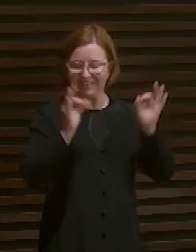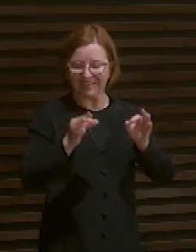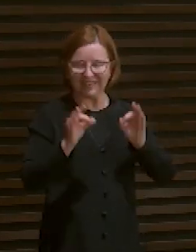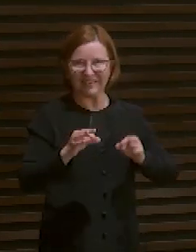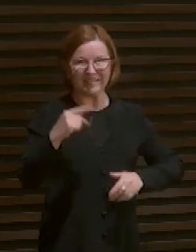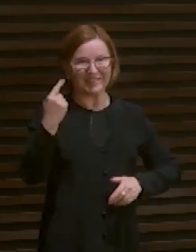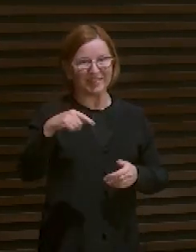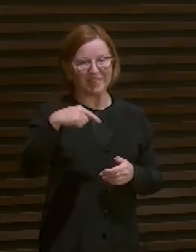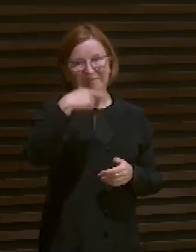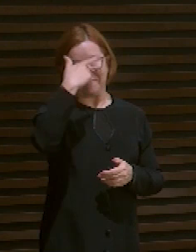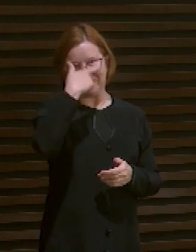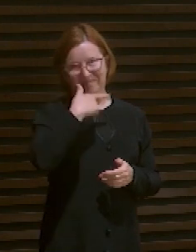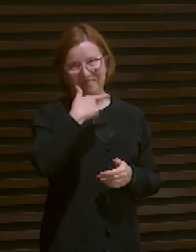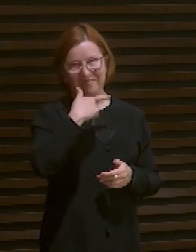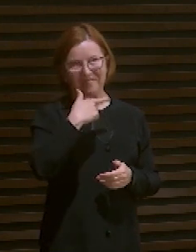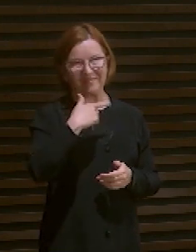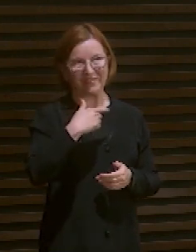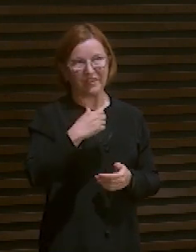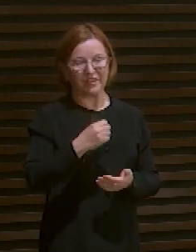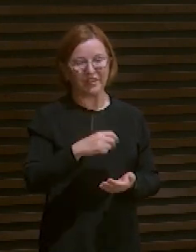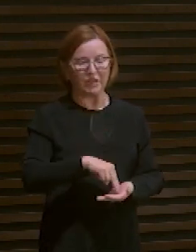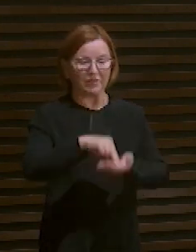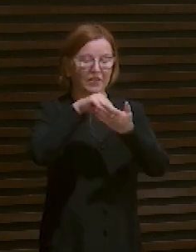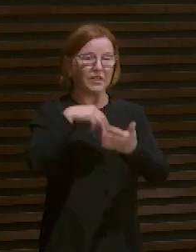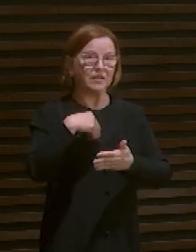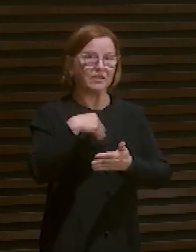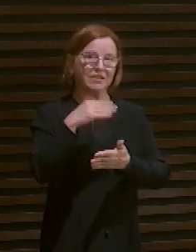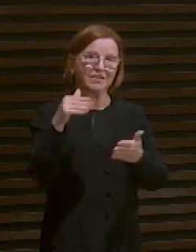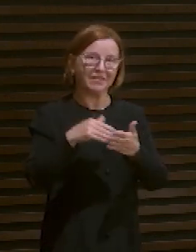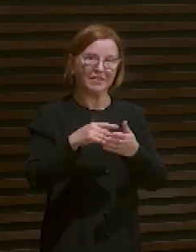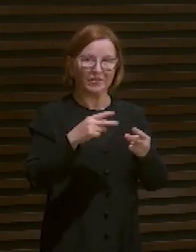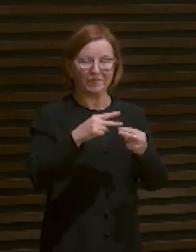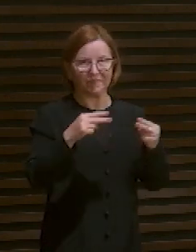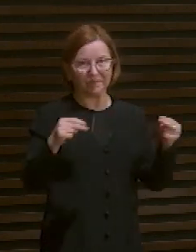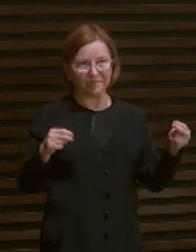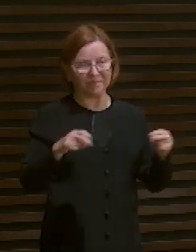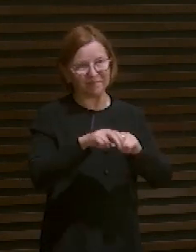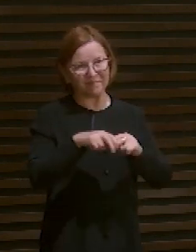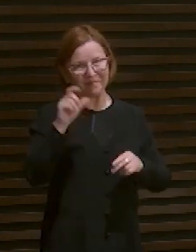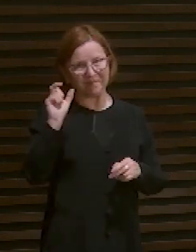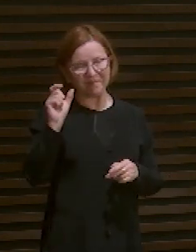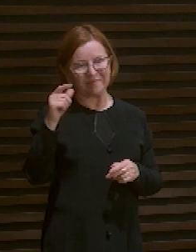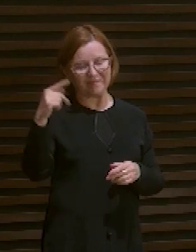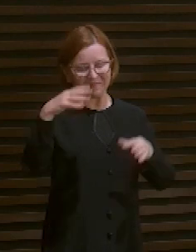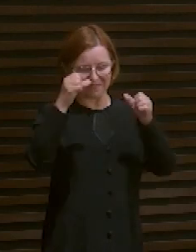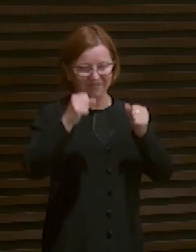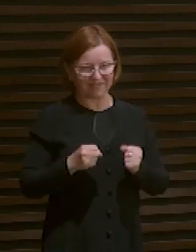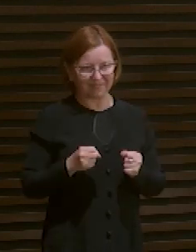exata do seu ser, sustentando todas as coisas pela palavra do seu